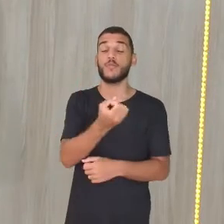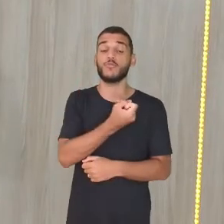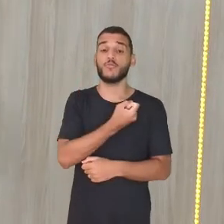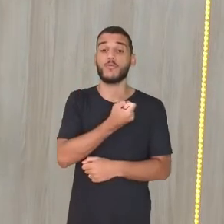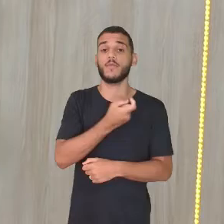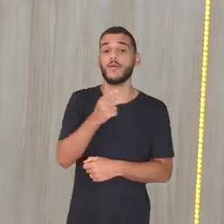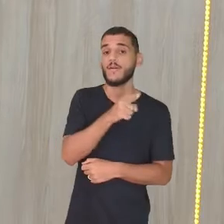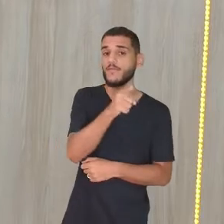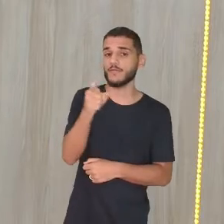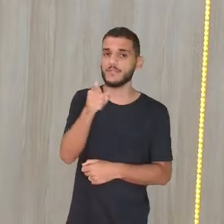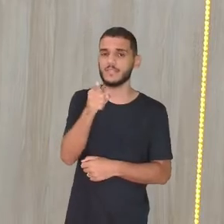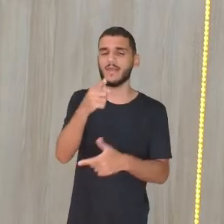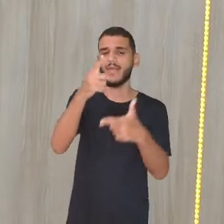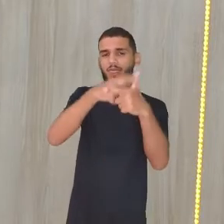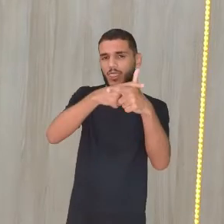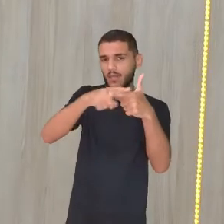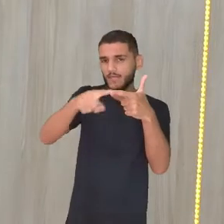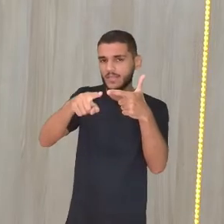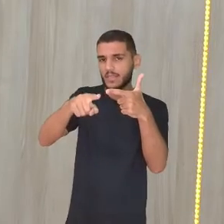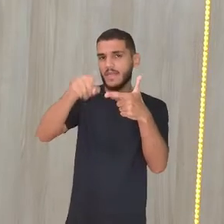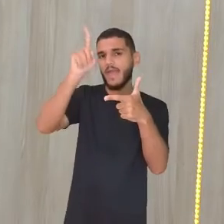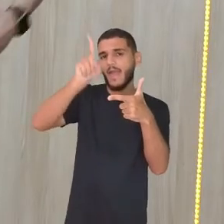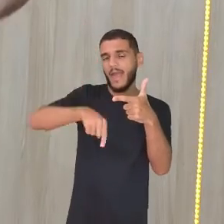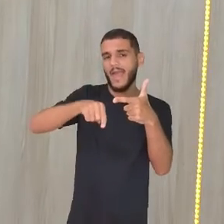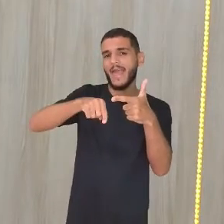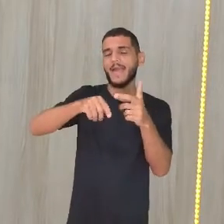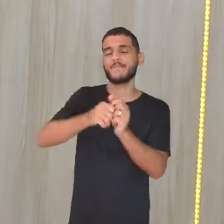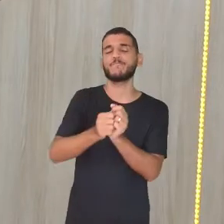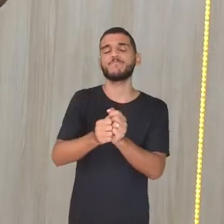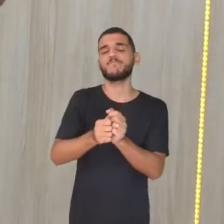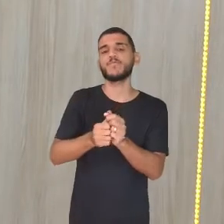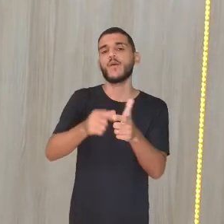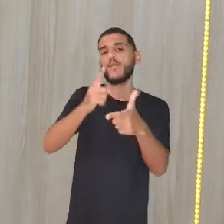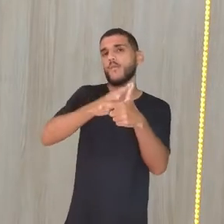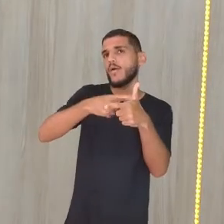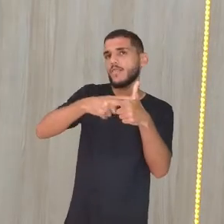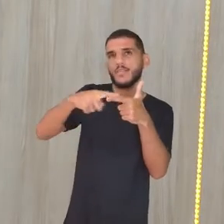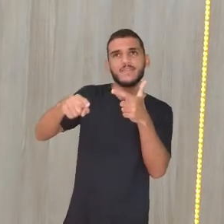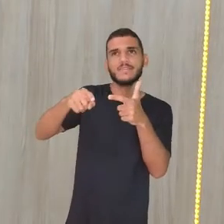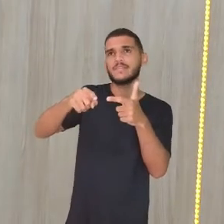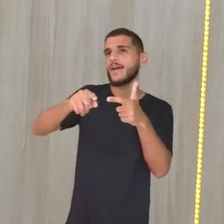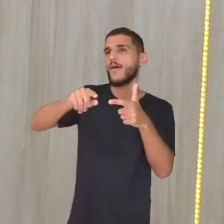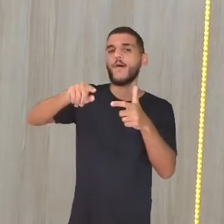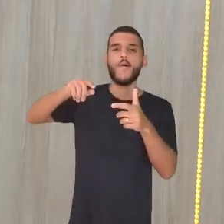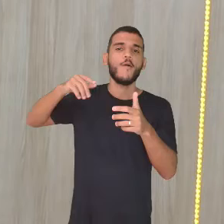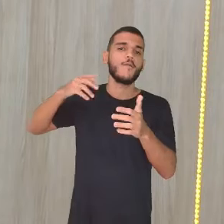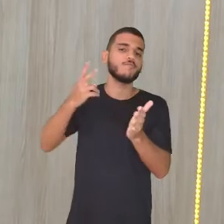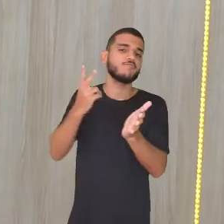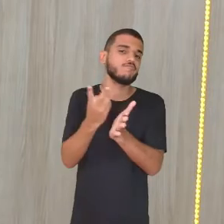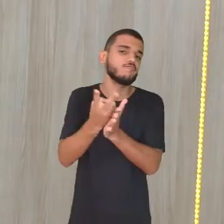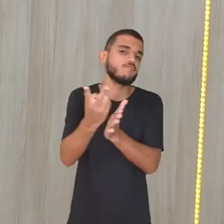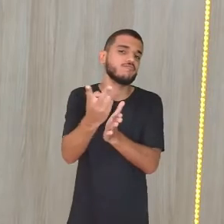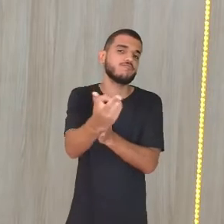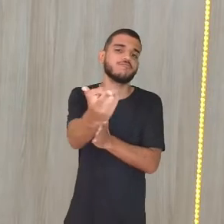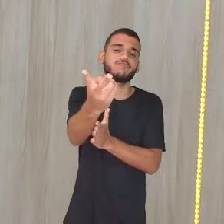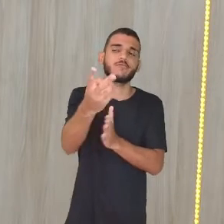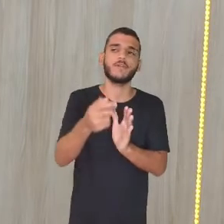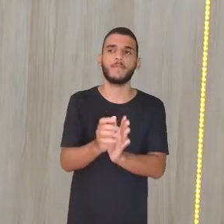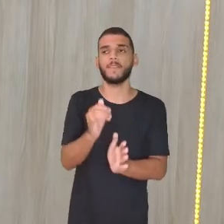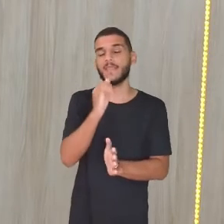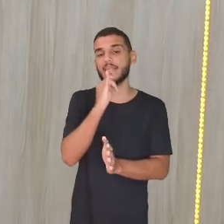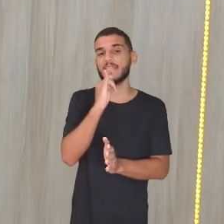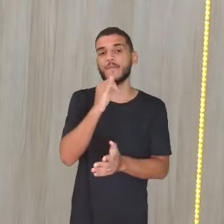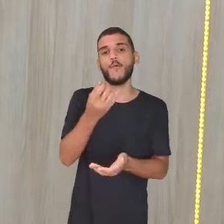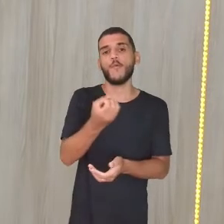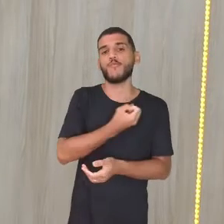você, ao dividir, ele nos dá aí uma divisão infinita. E existe um número aqui que vai